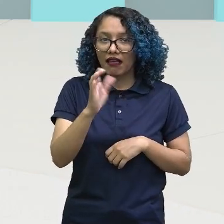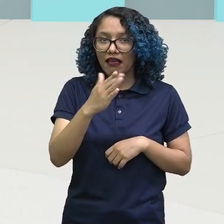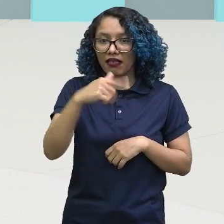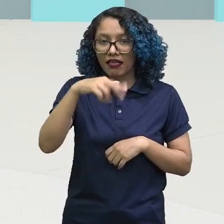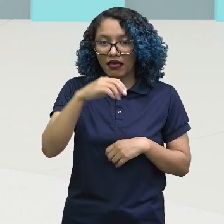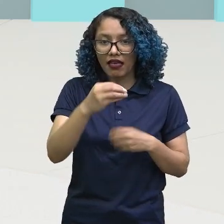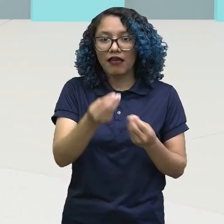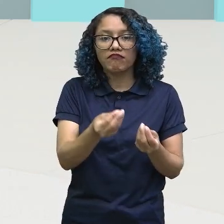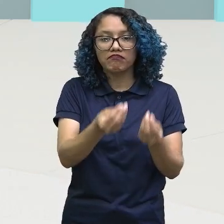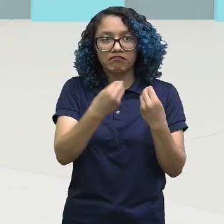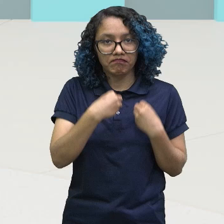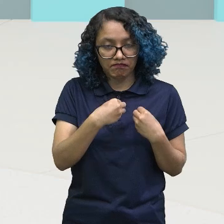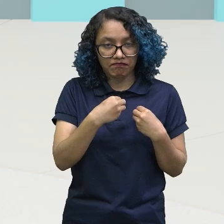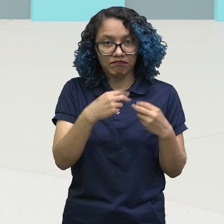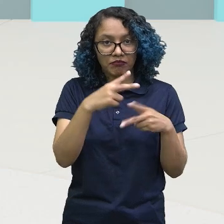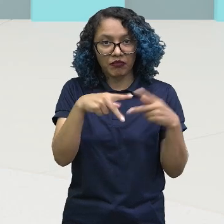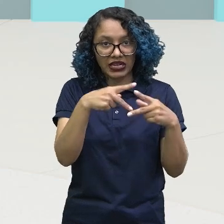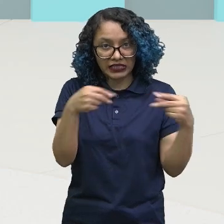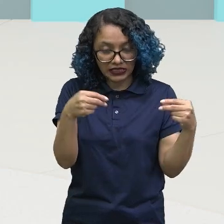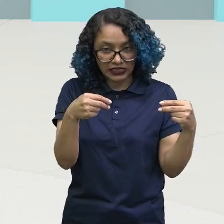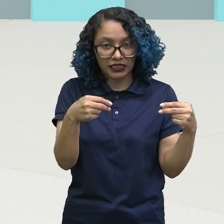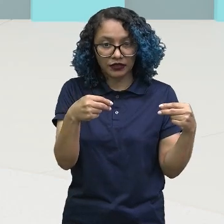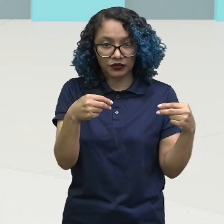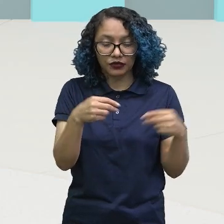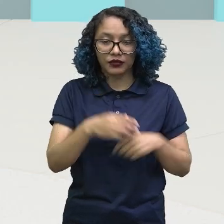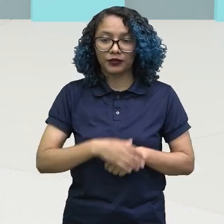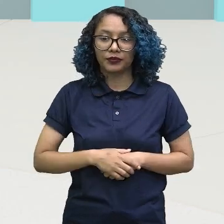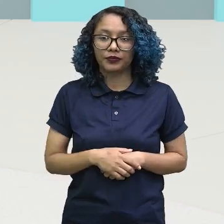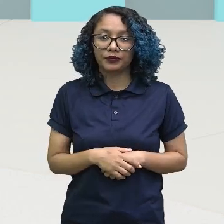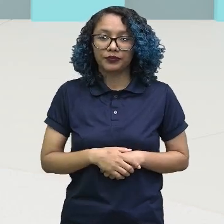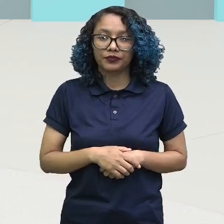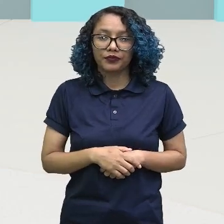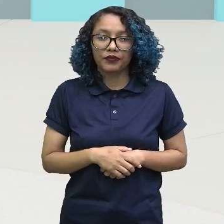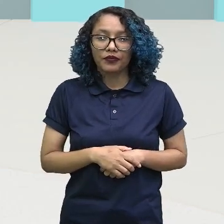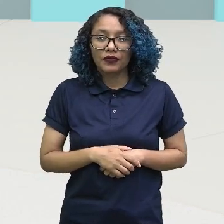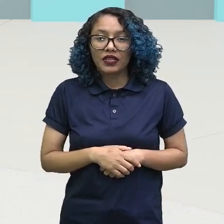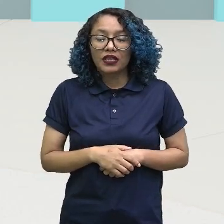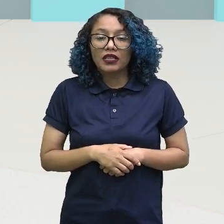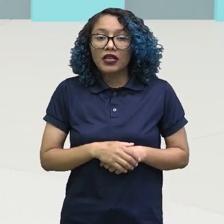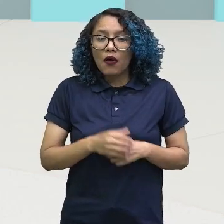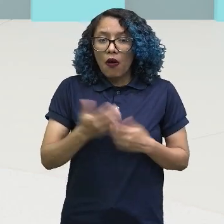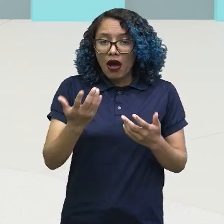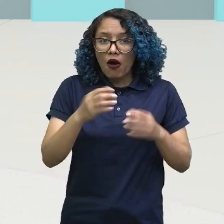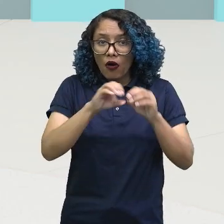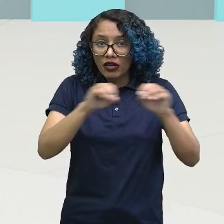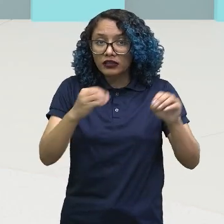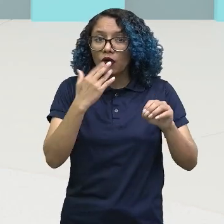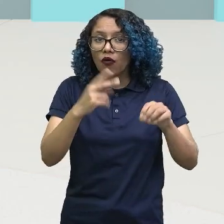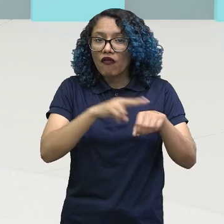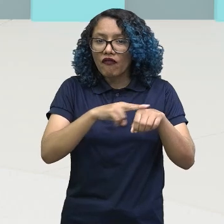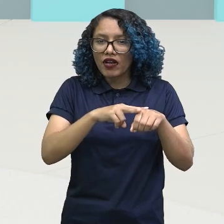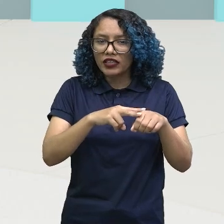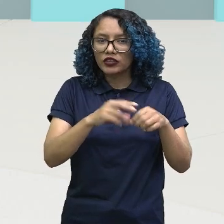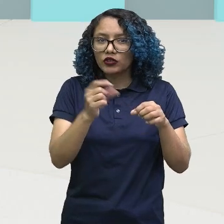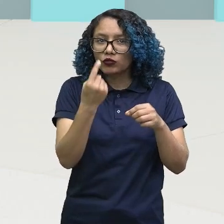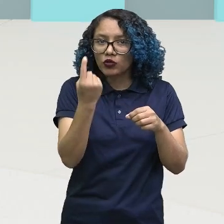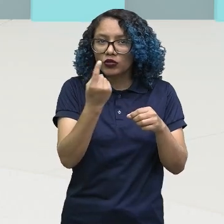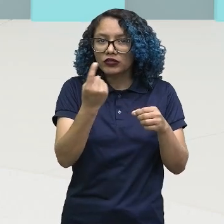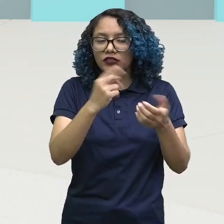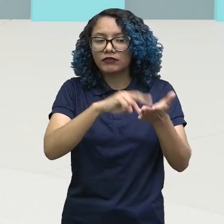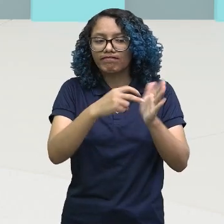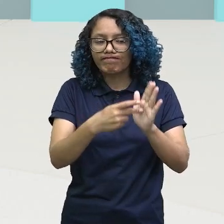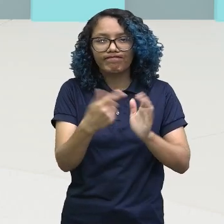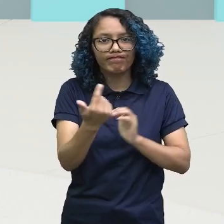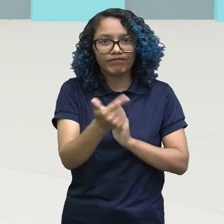Perceba que, se eu falo de que me deem presentes, a oração sozinha não tem sentido. Beleza? Então, eu chamo como?